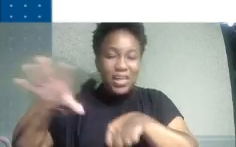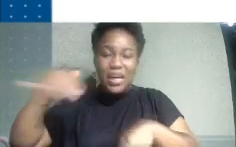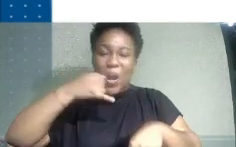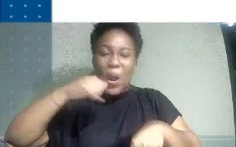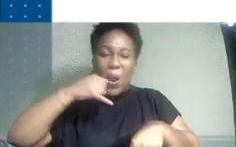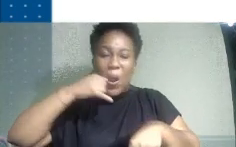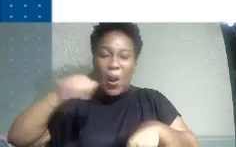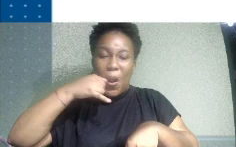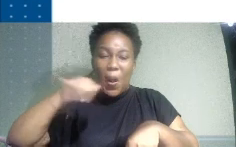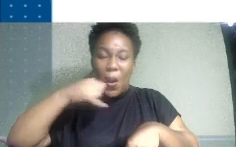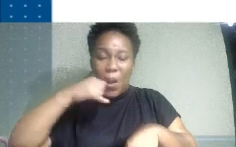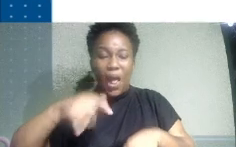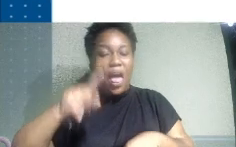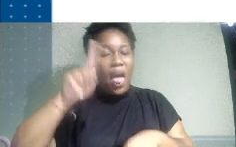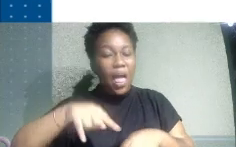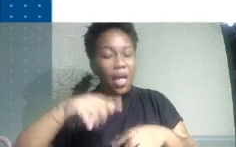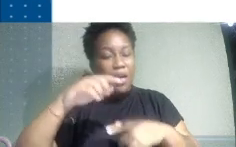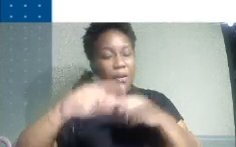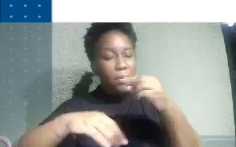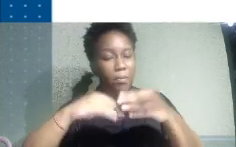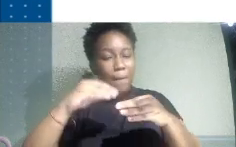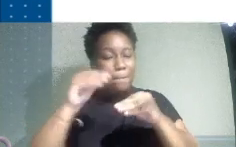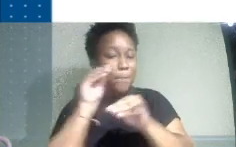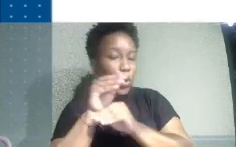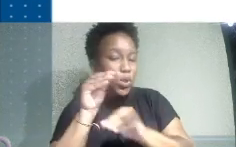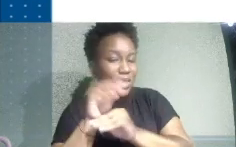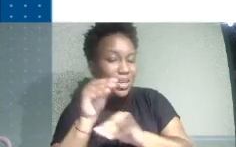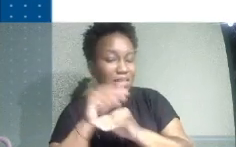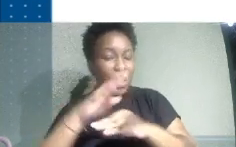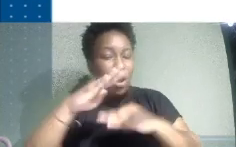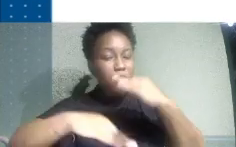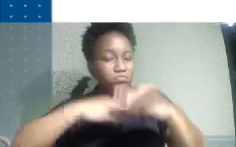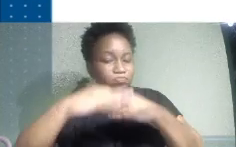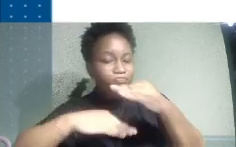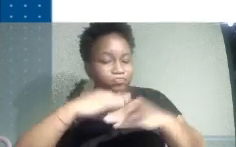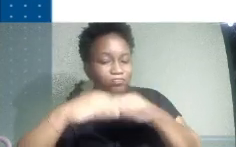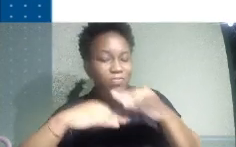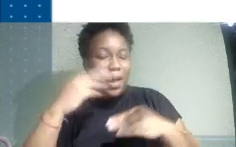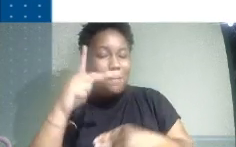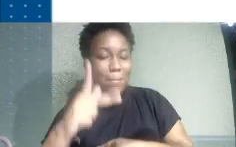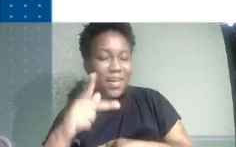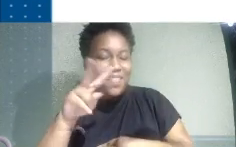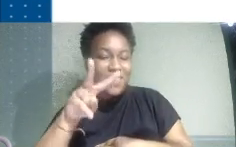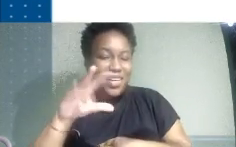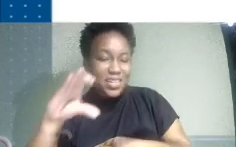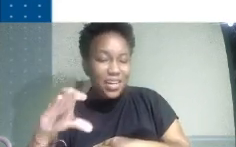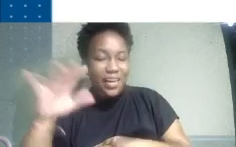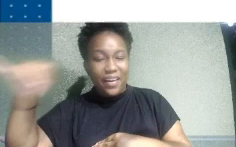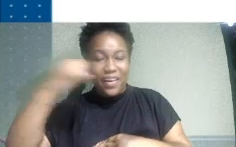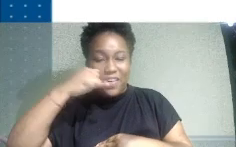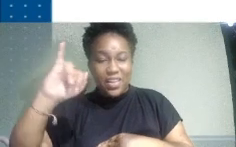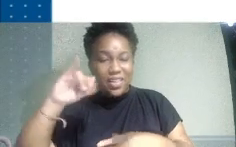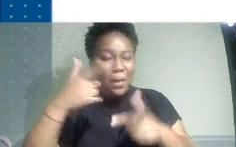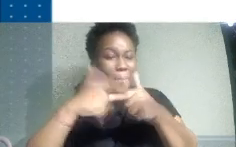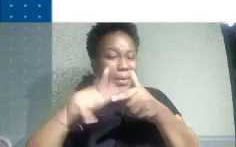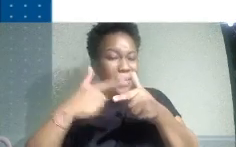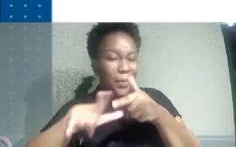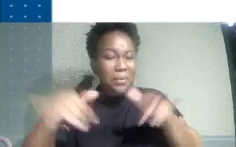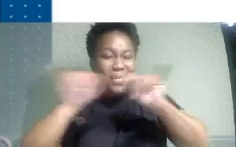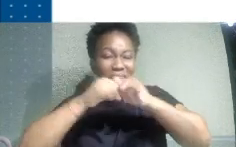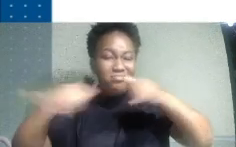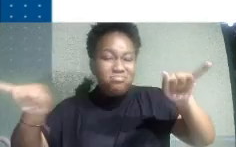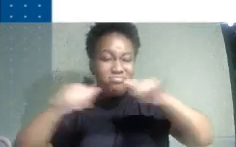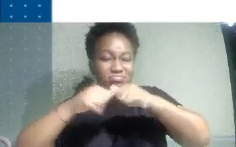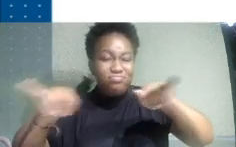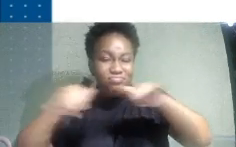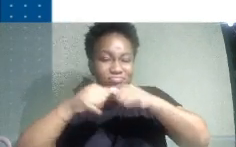vai ser envolto em PVC para dar proteção, para evitar que você tenha aí alguns problemas, de repente tomar um choque elétrico, tá? E ele